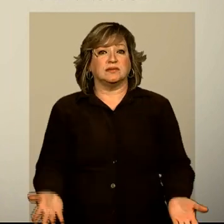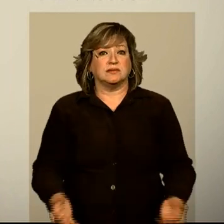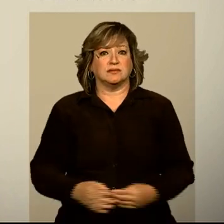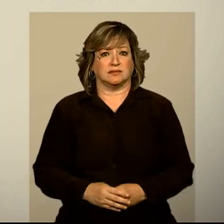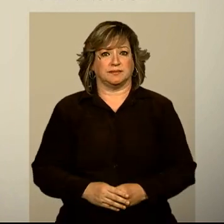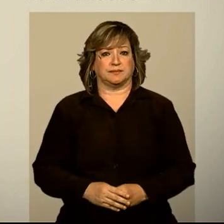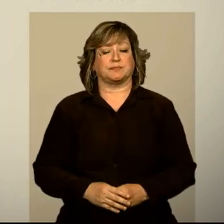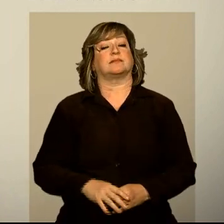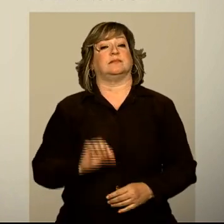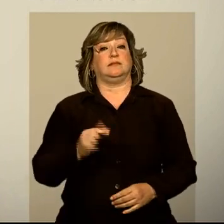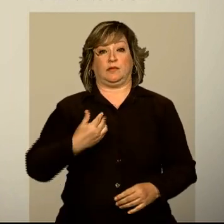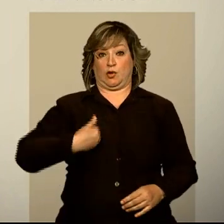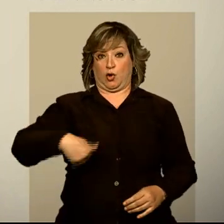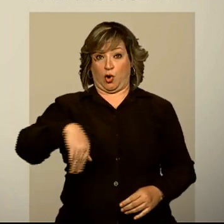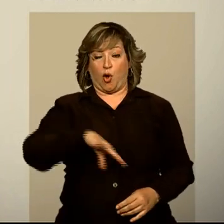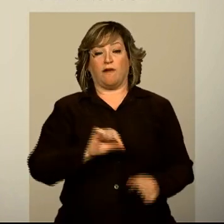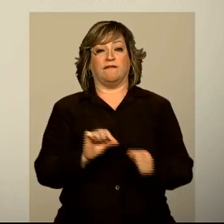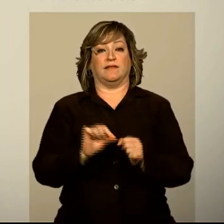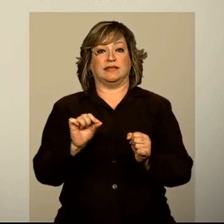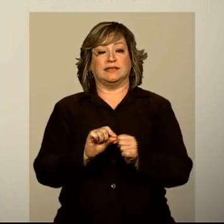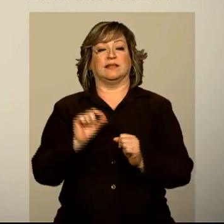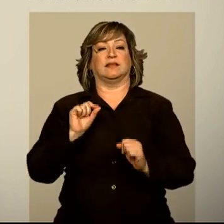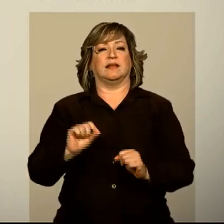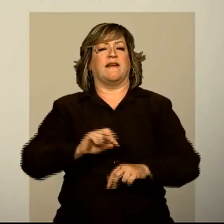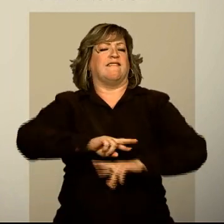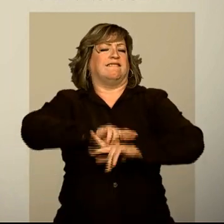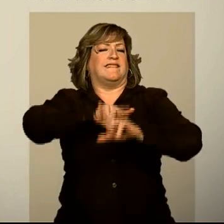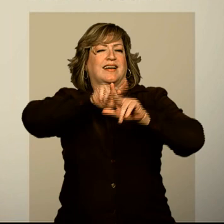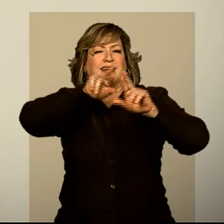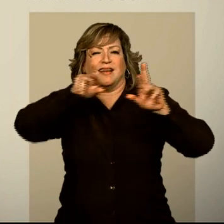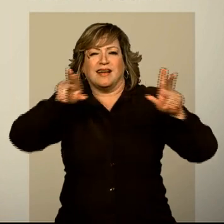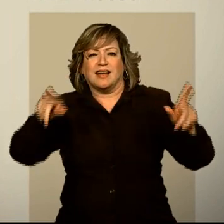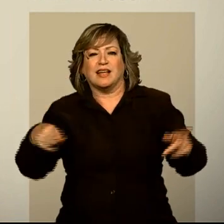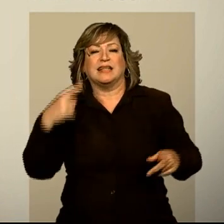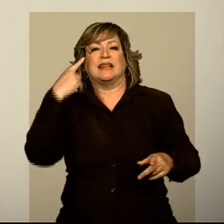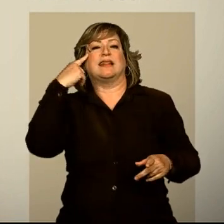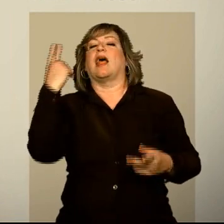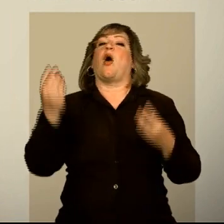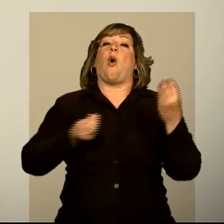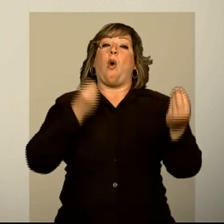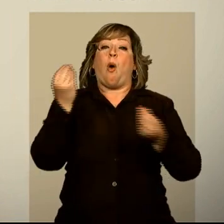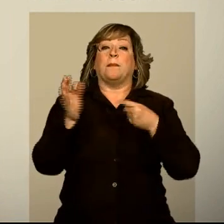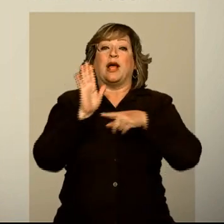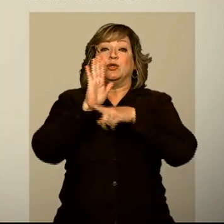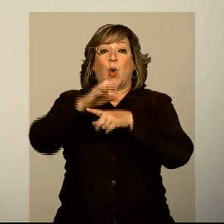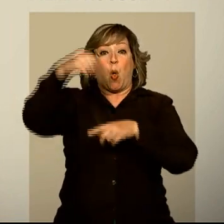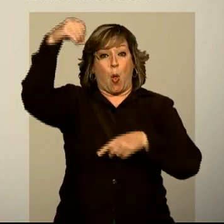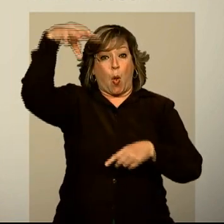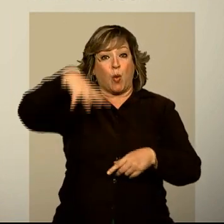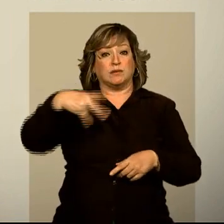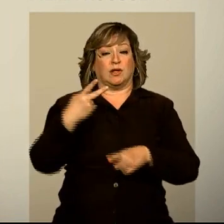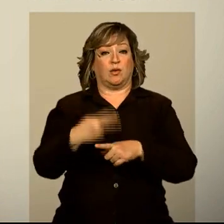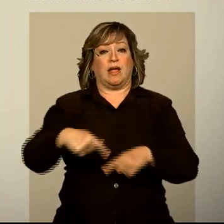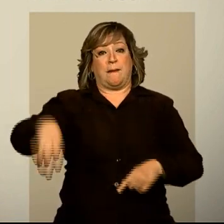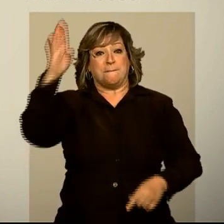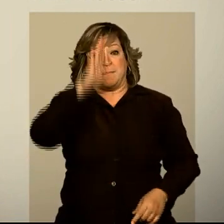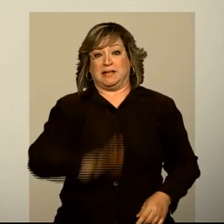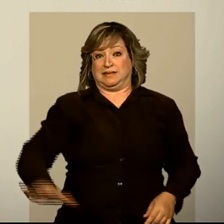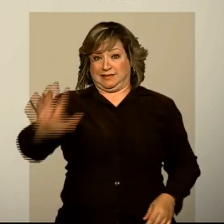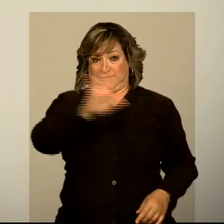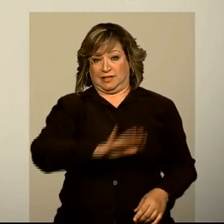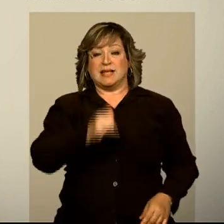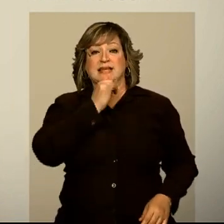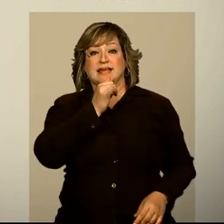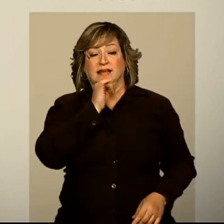luz oceano lançamos mão das mais variadas soluções para levar luz por esse Brasil afora